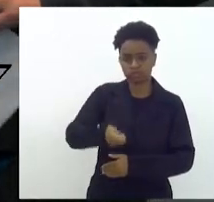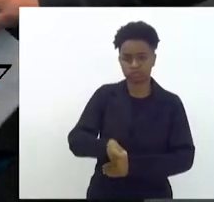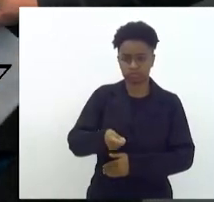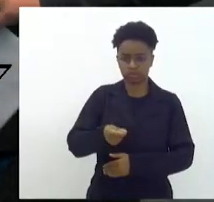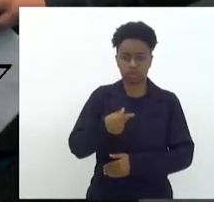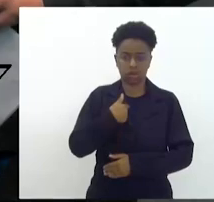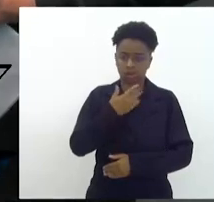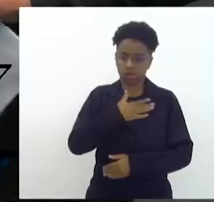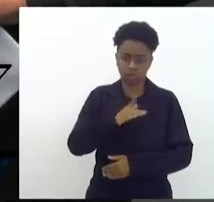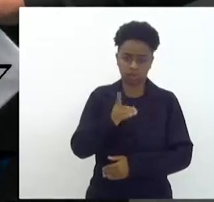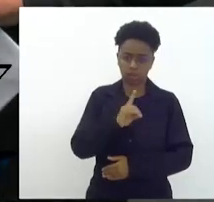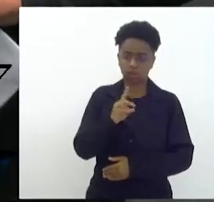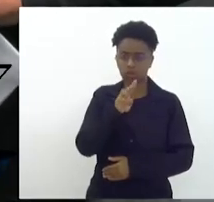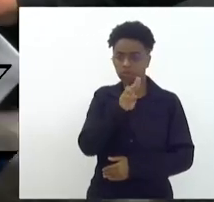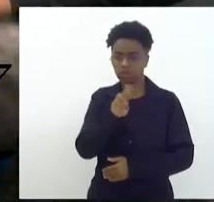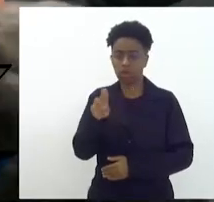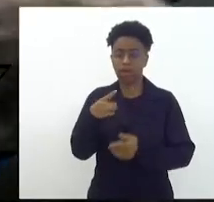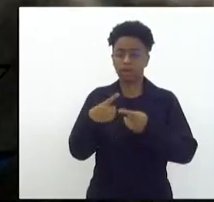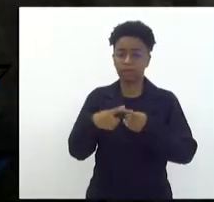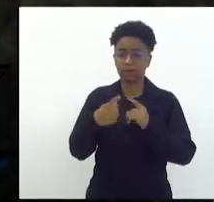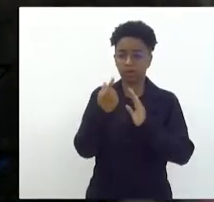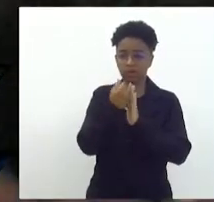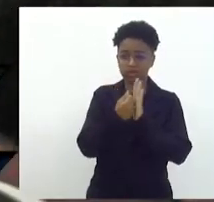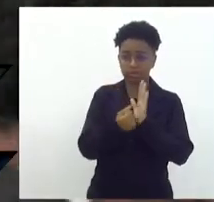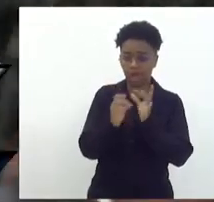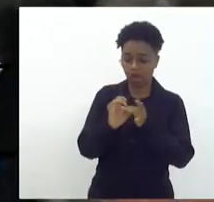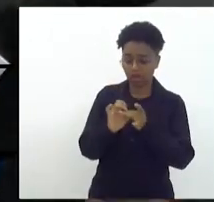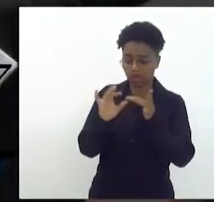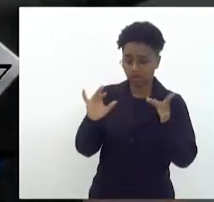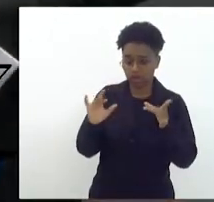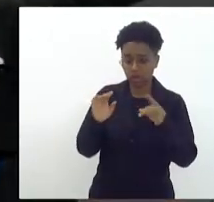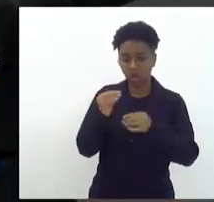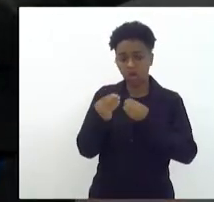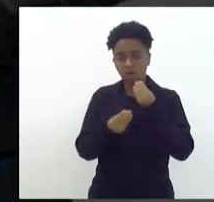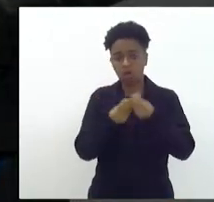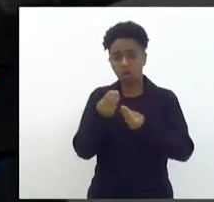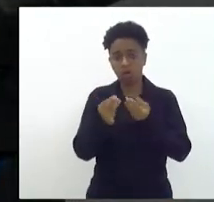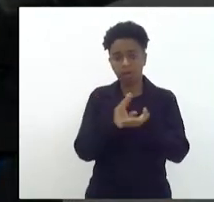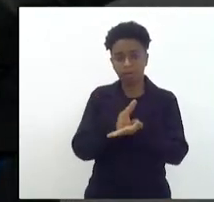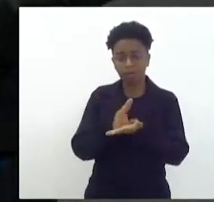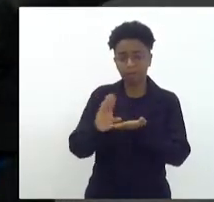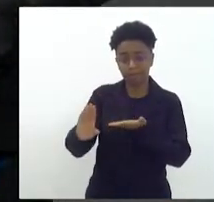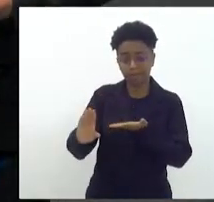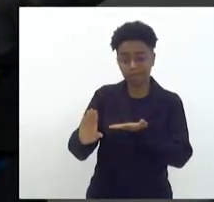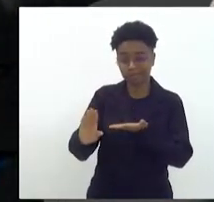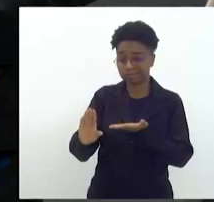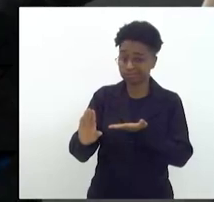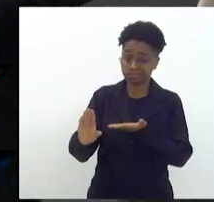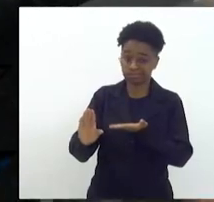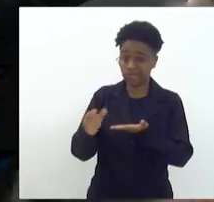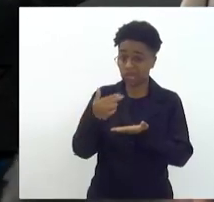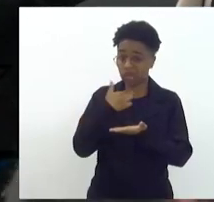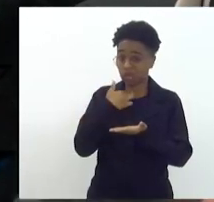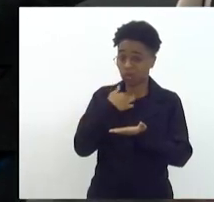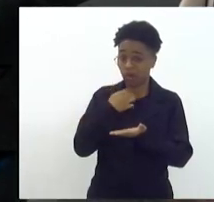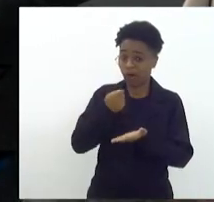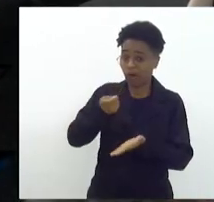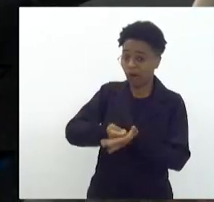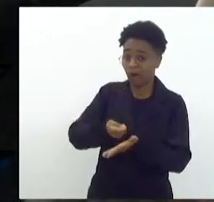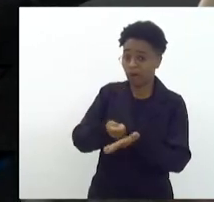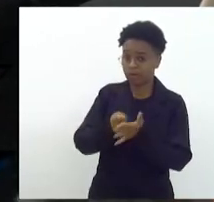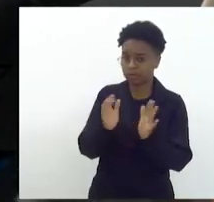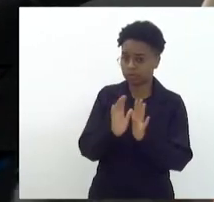Porque se o orçamento autorizativo a emenda em tese não poderia ser impositiva